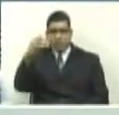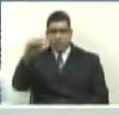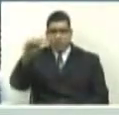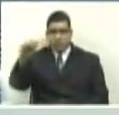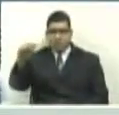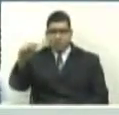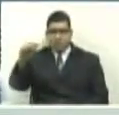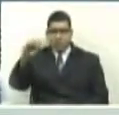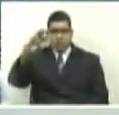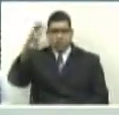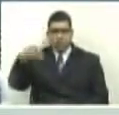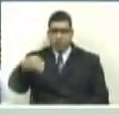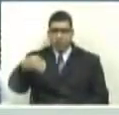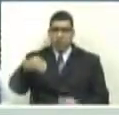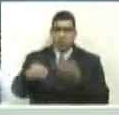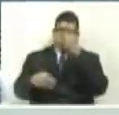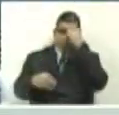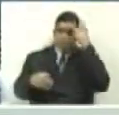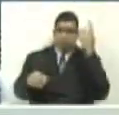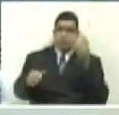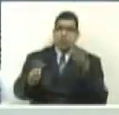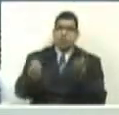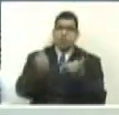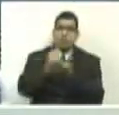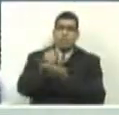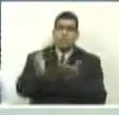648 mil miseráveis.